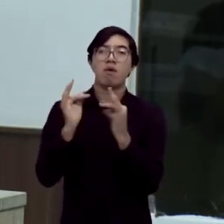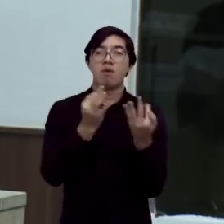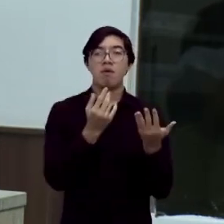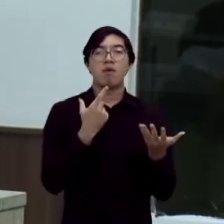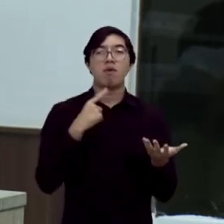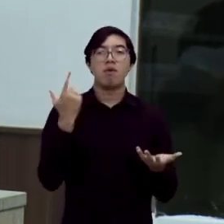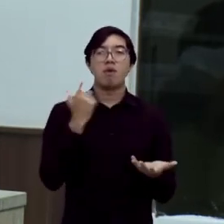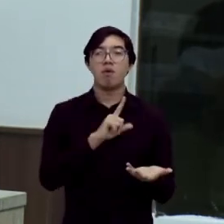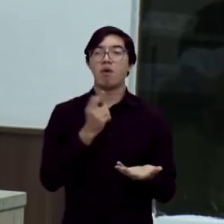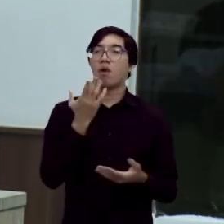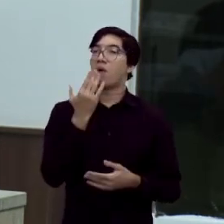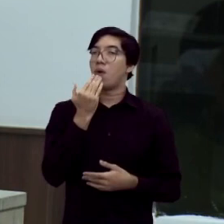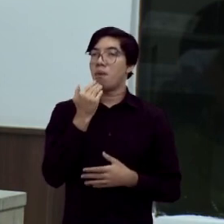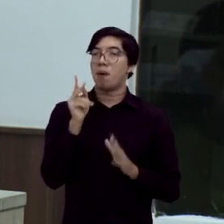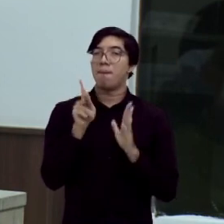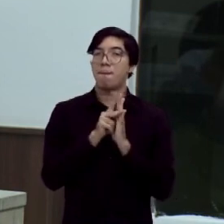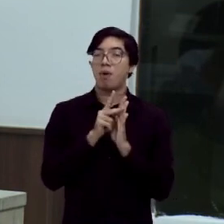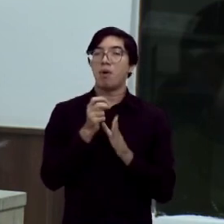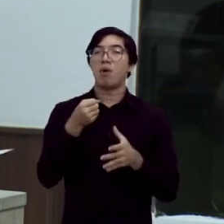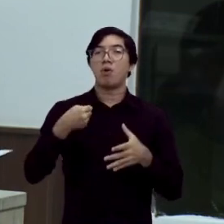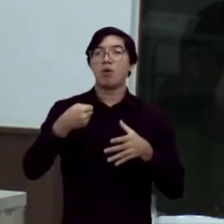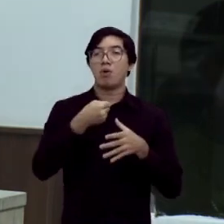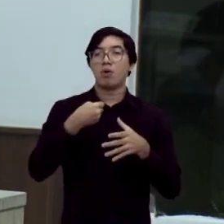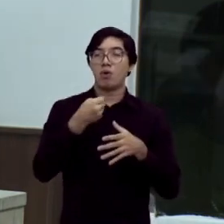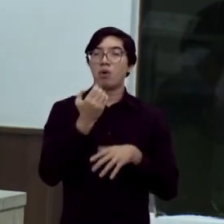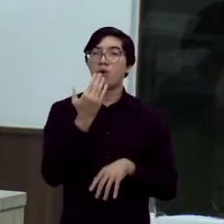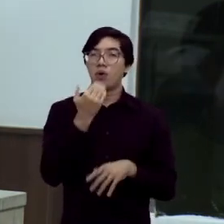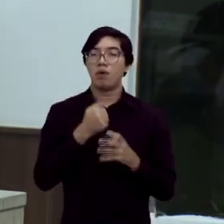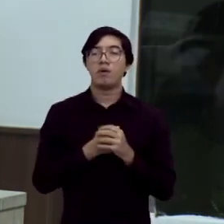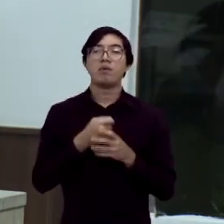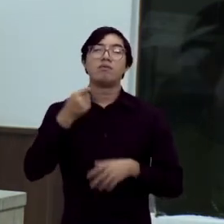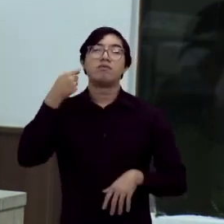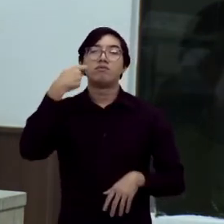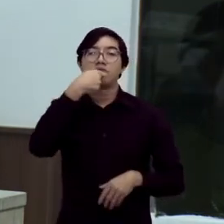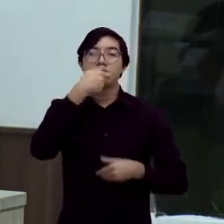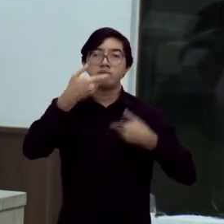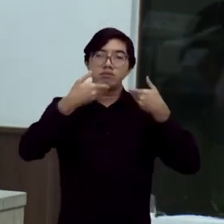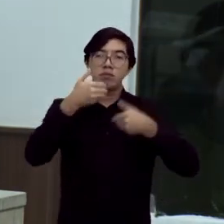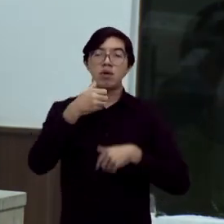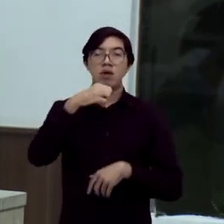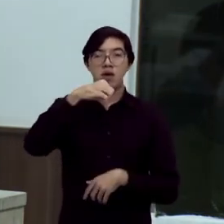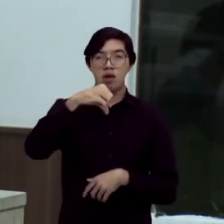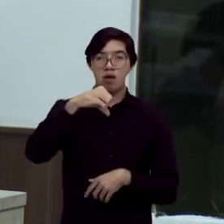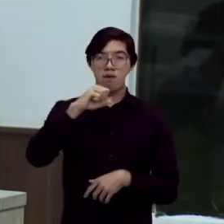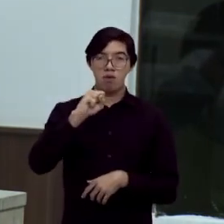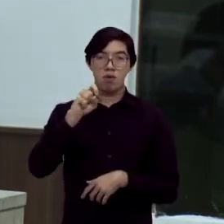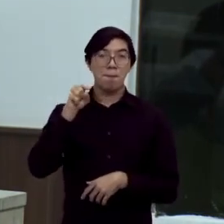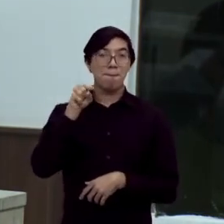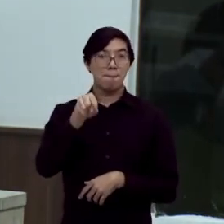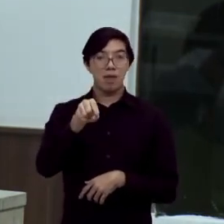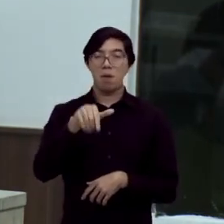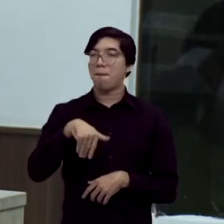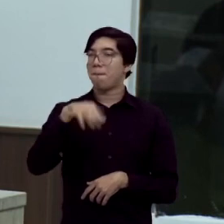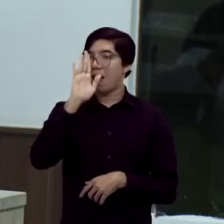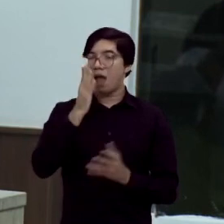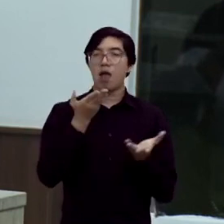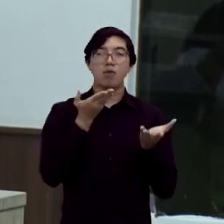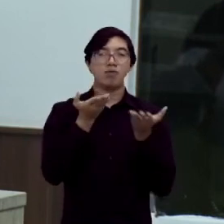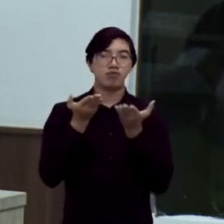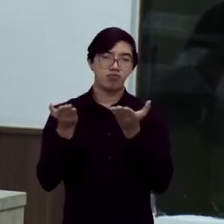do SESC. Só atendimento odontológico foram mais de 98 mil atendimentos